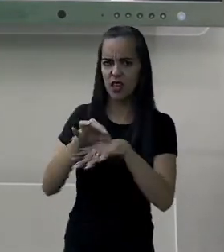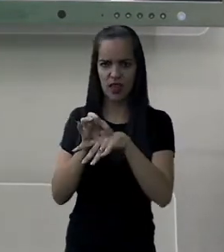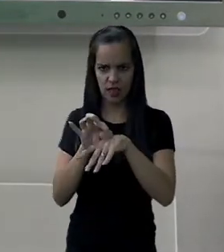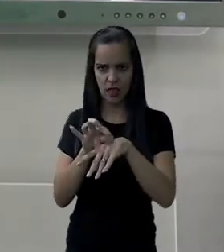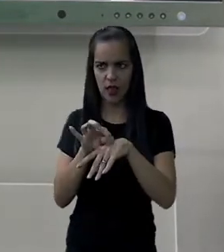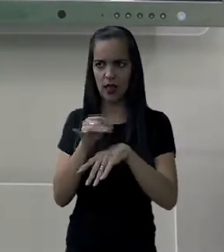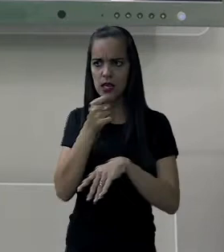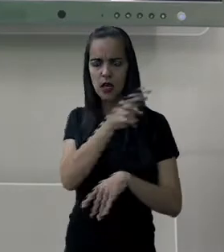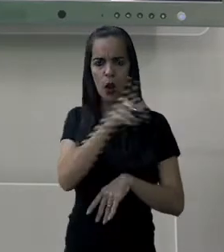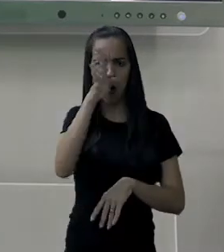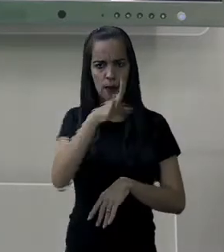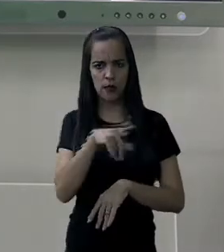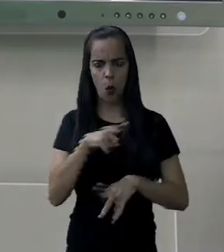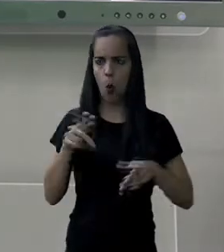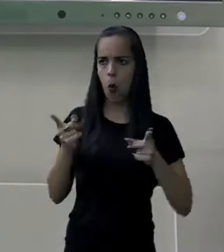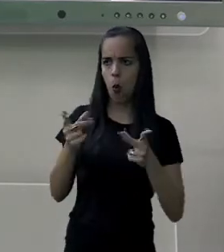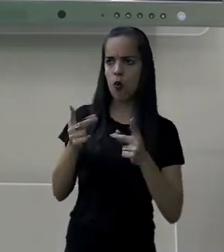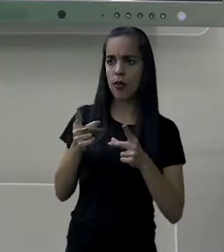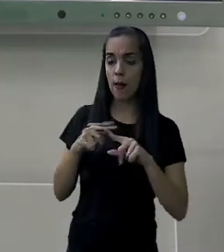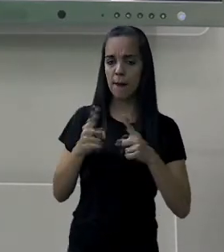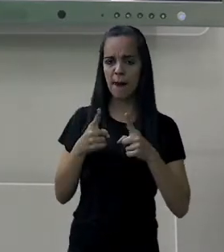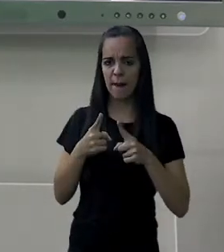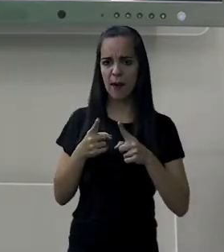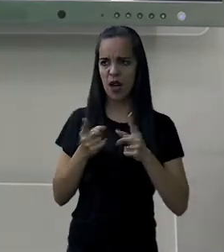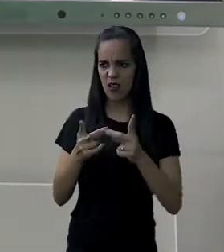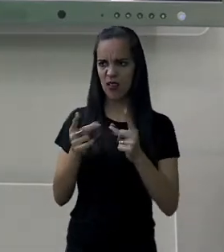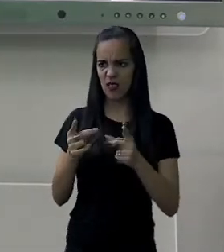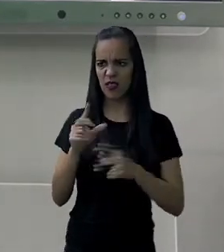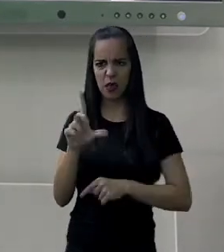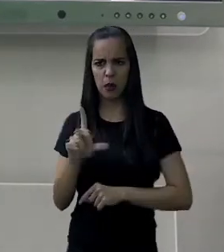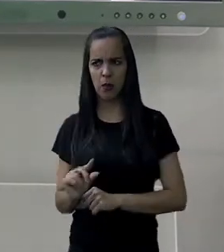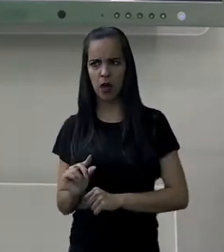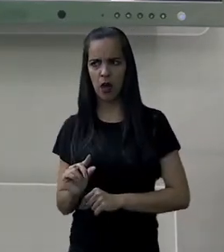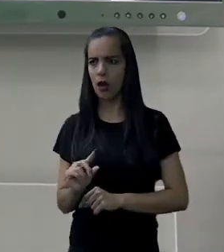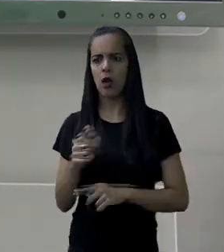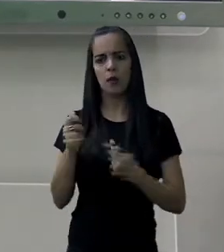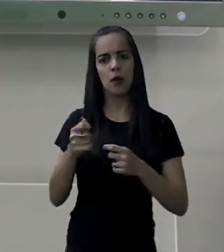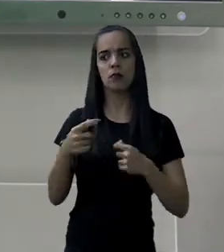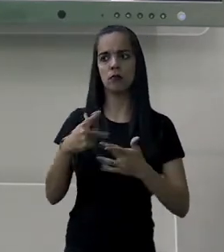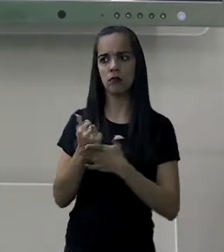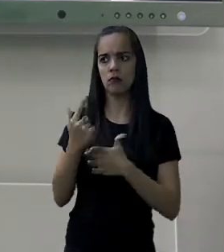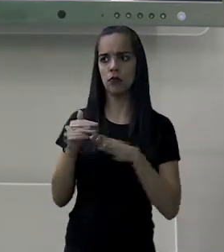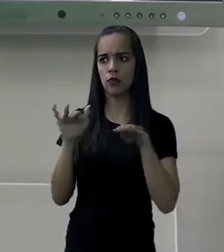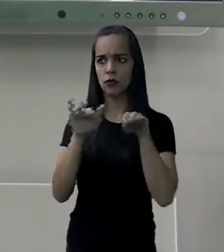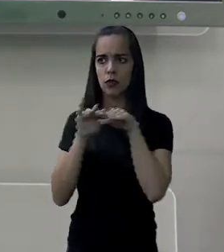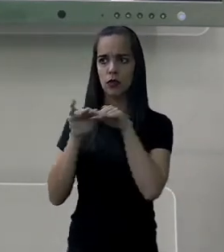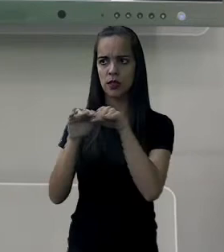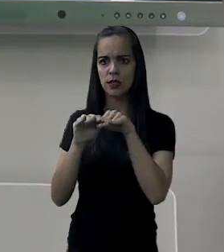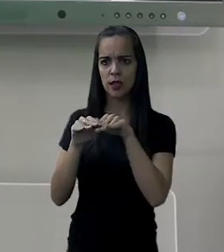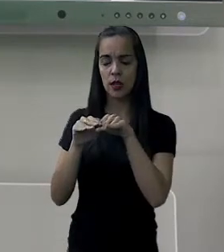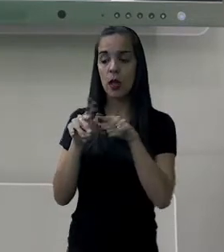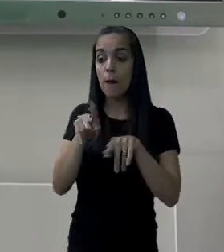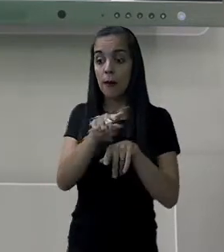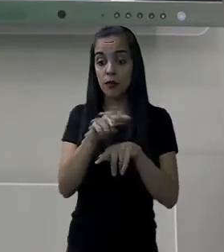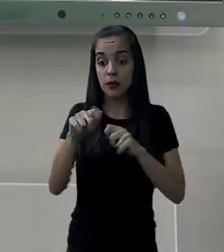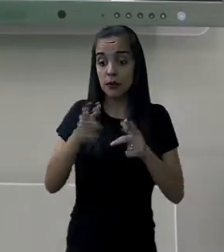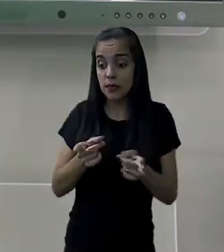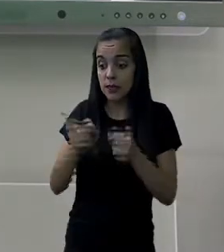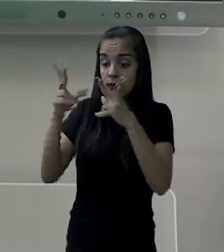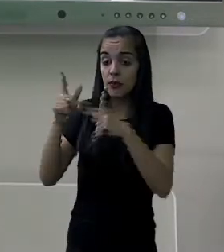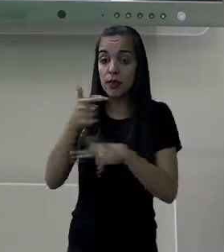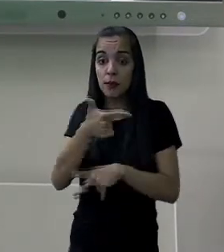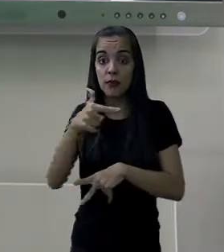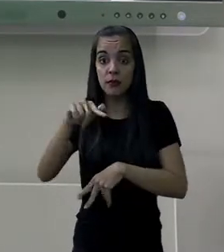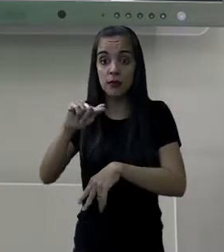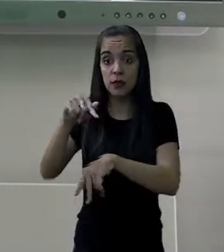um país. É um contrato para você vender carne para 27 países.